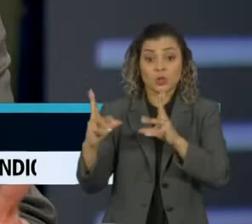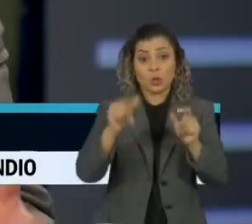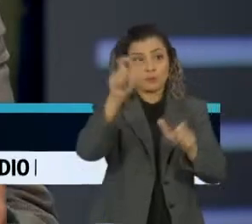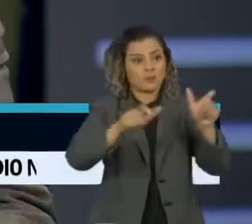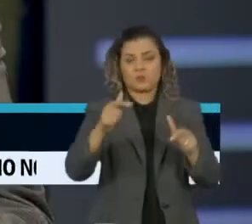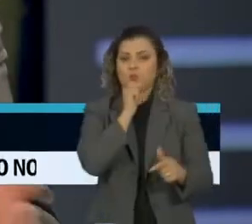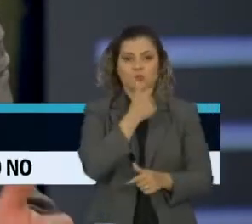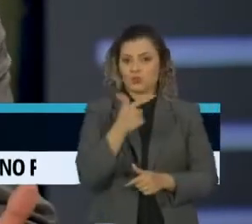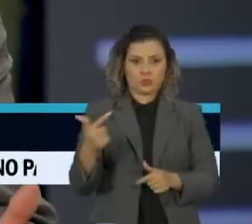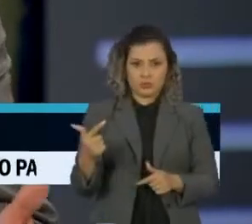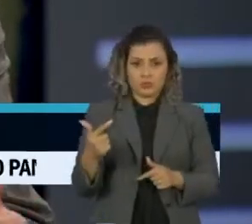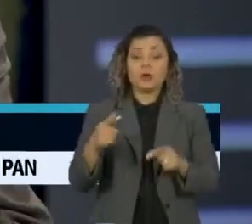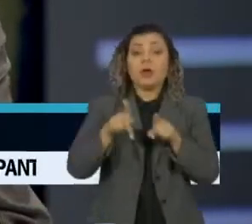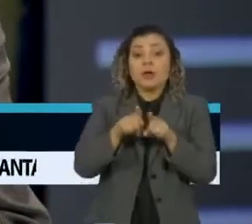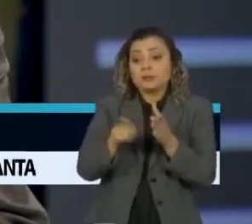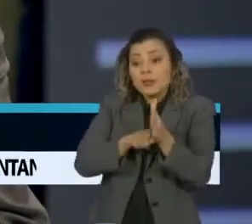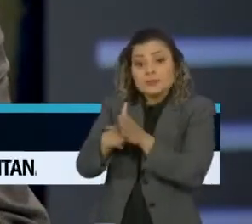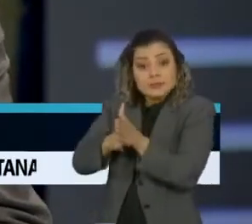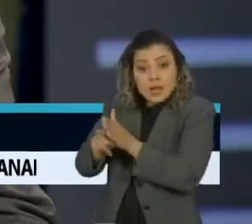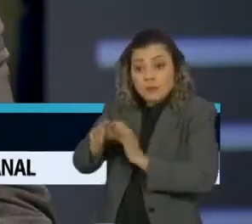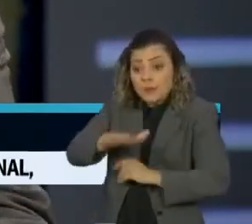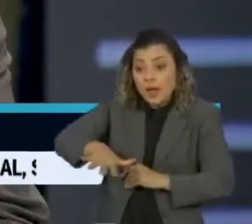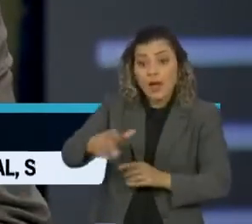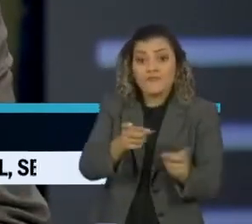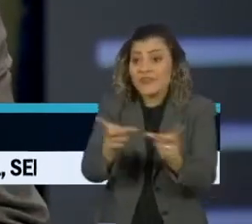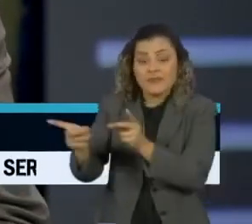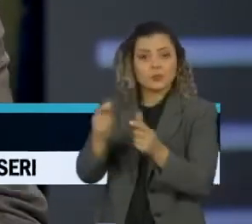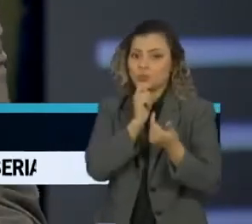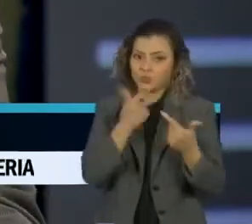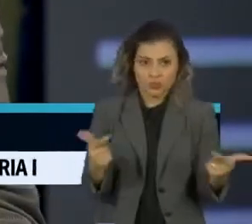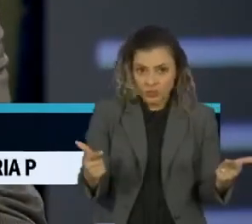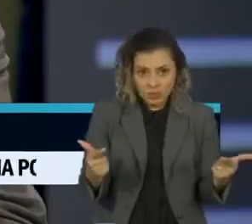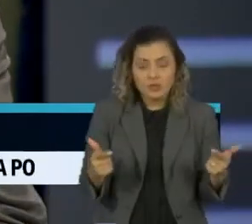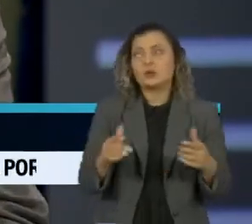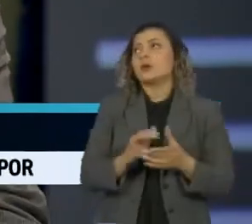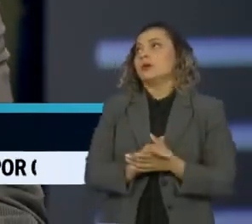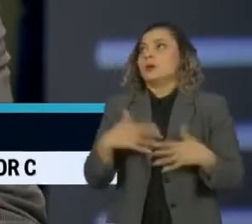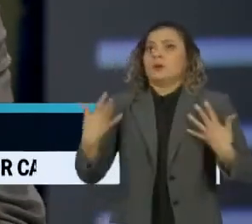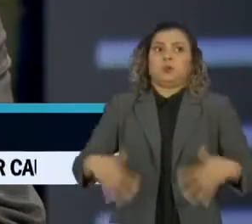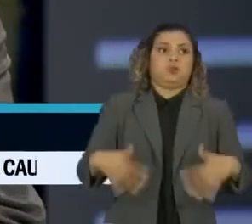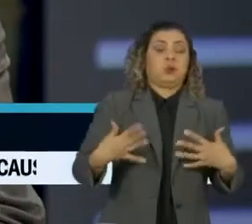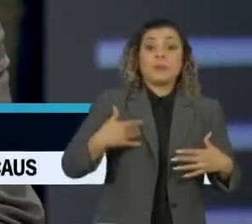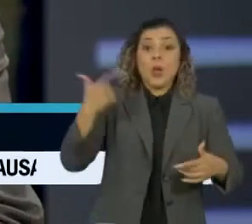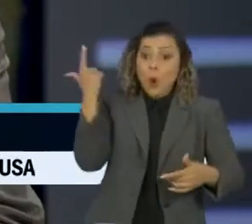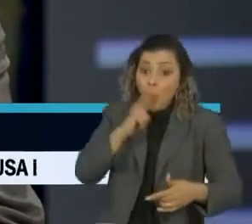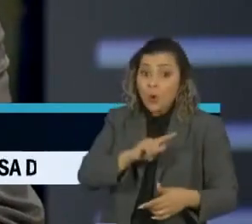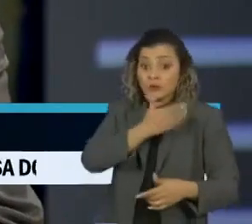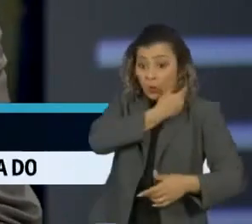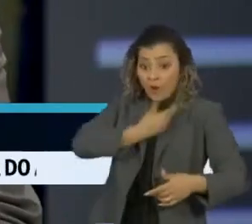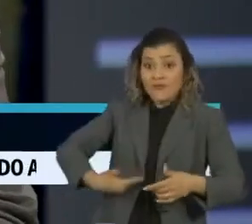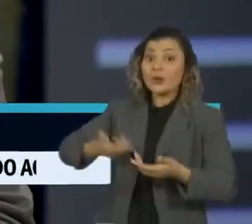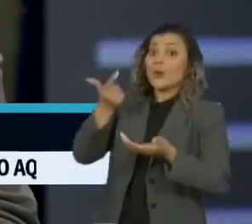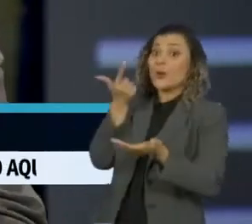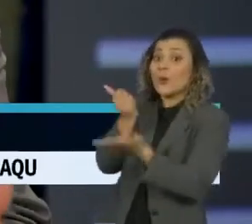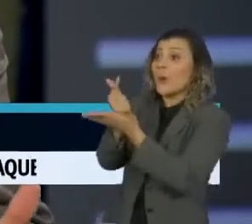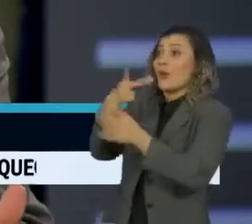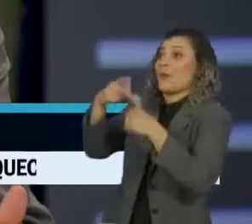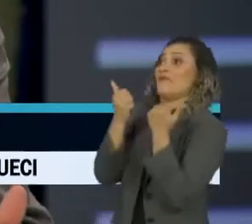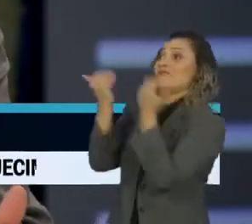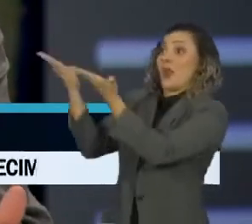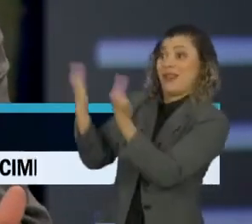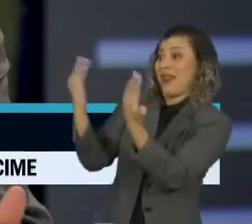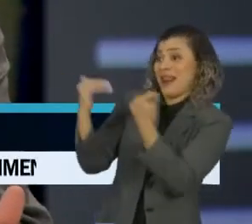população, e não tinha testes disponíveis no mercado. A partir do instante que o governo conseguiu importar esses testes,